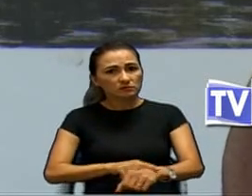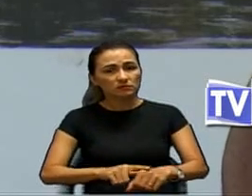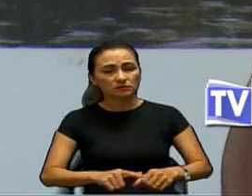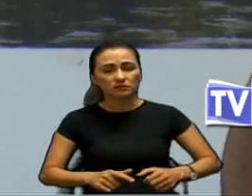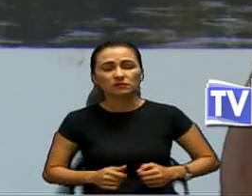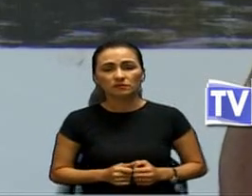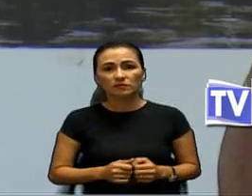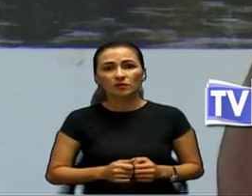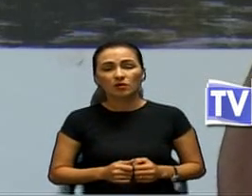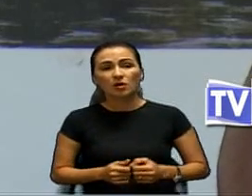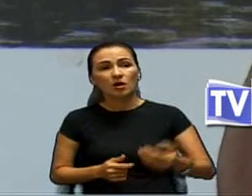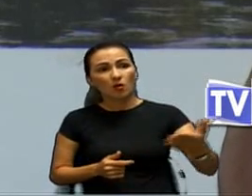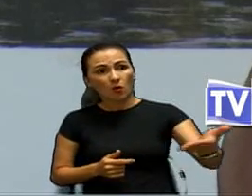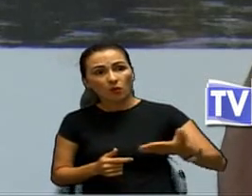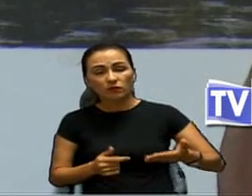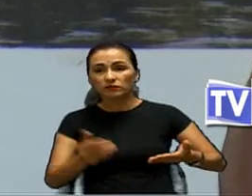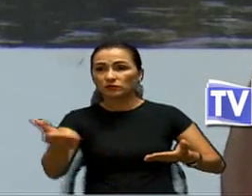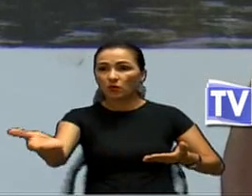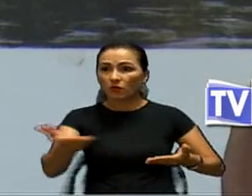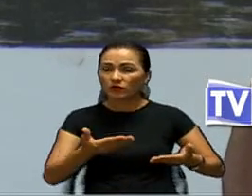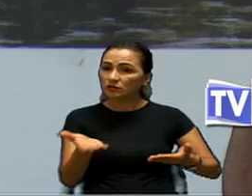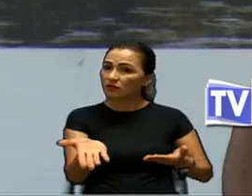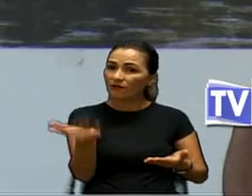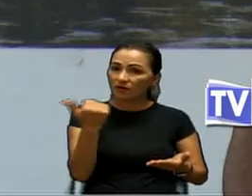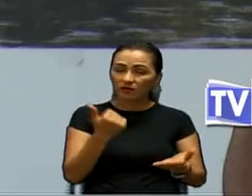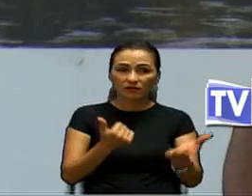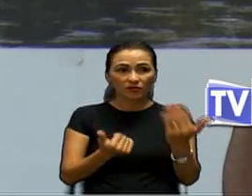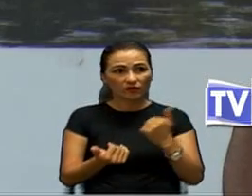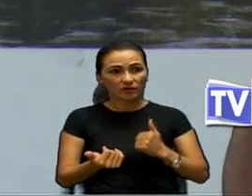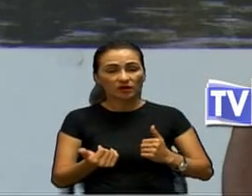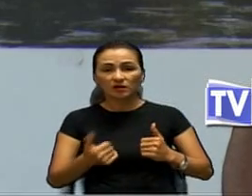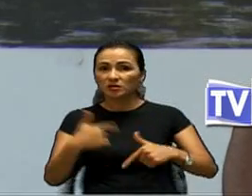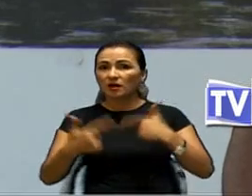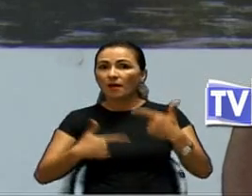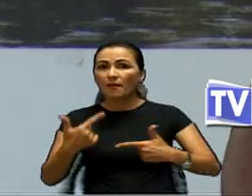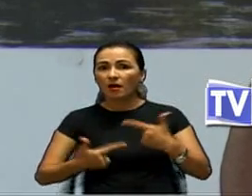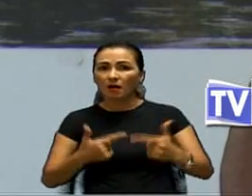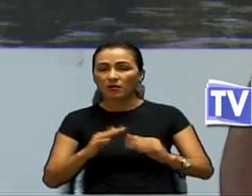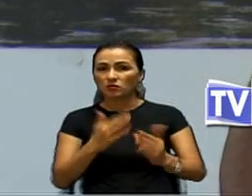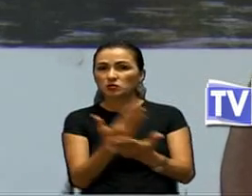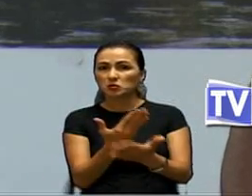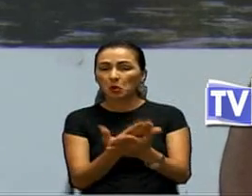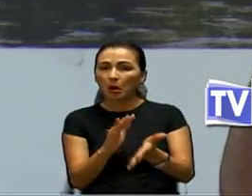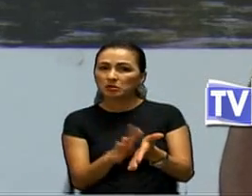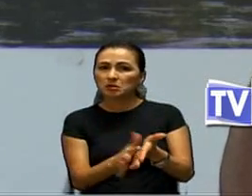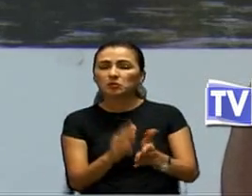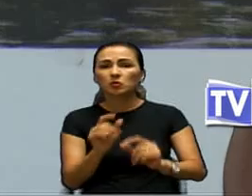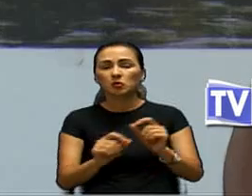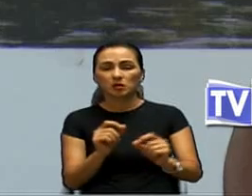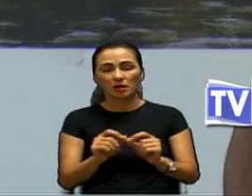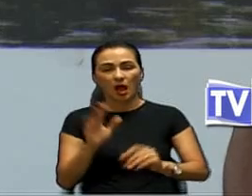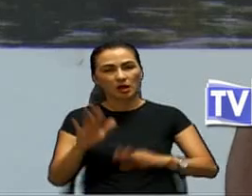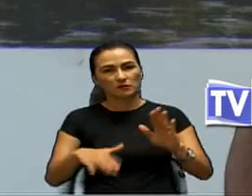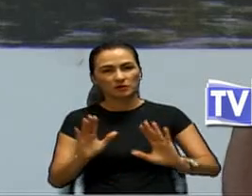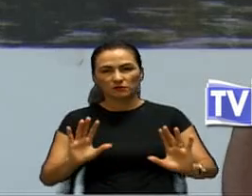a conhecer um pouco do nosso trabalho, que acontece também depois do carnaval. A USE já vem